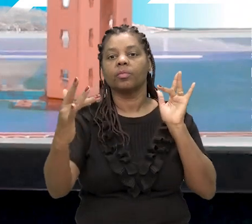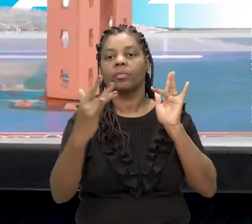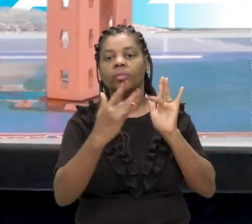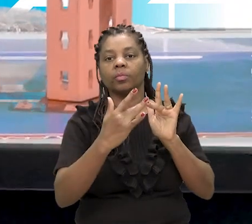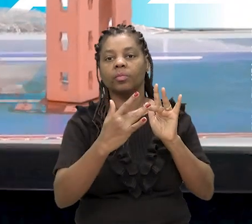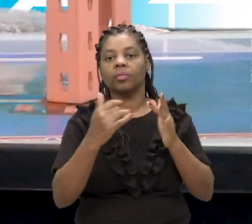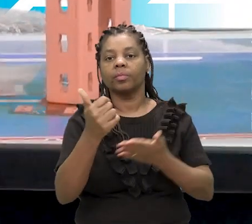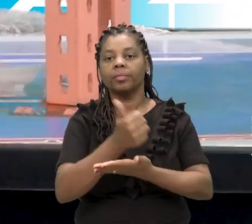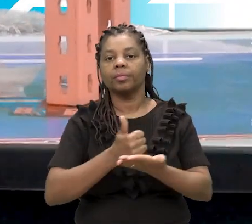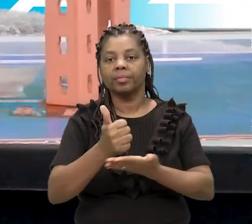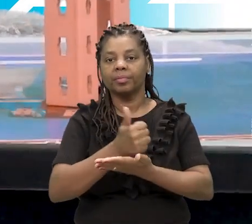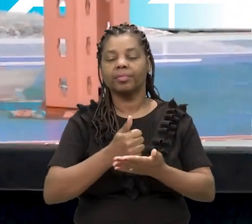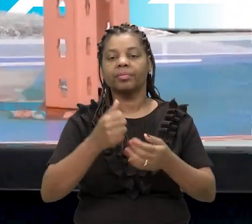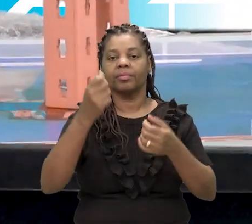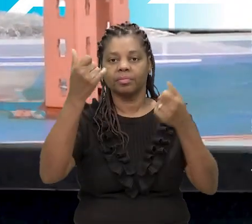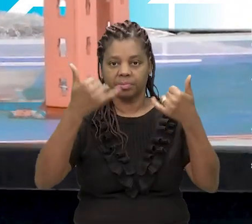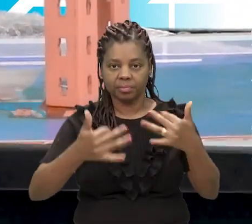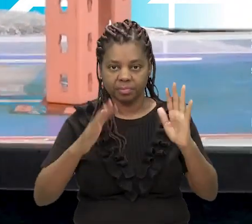aqui na nossa base.